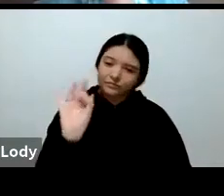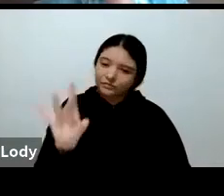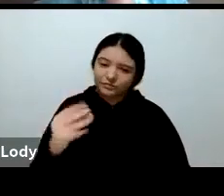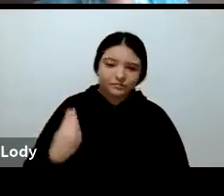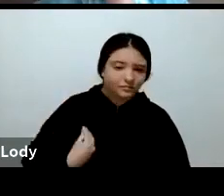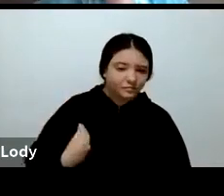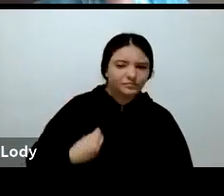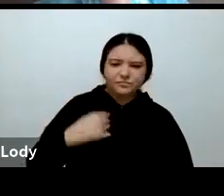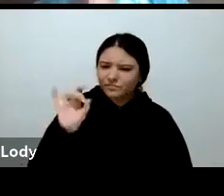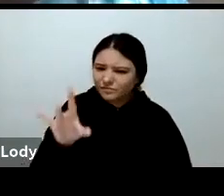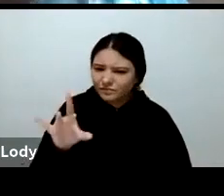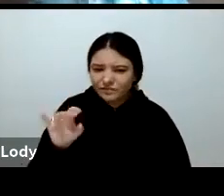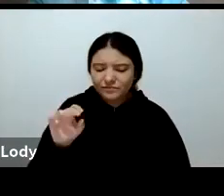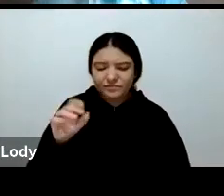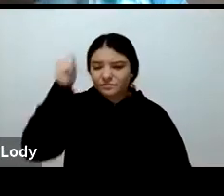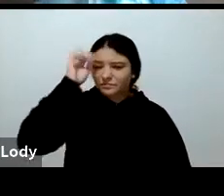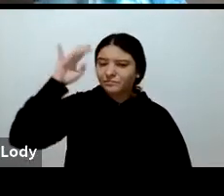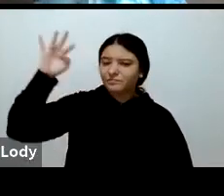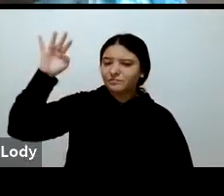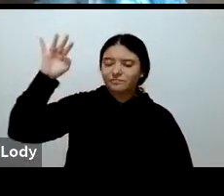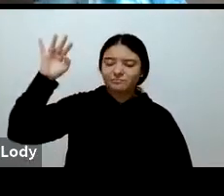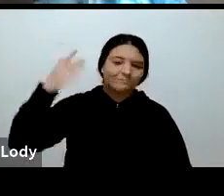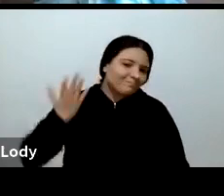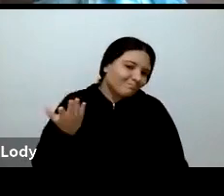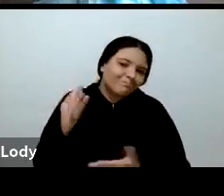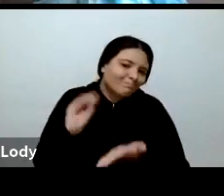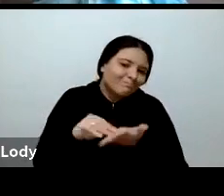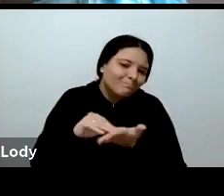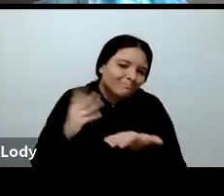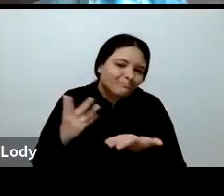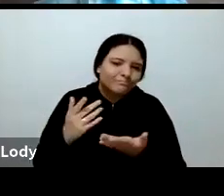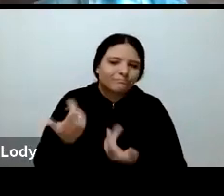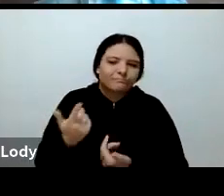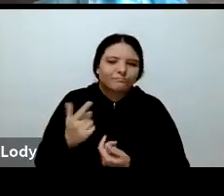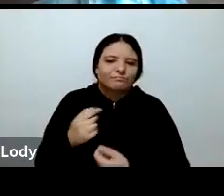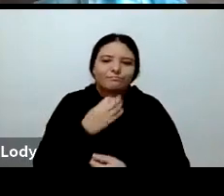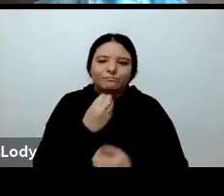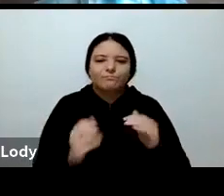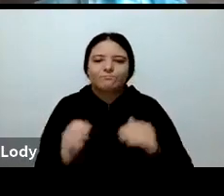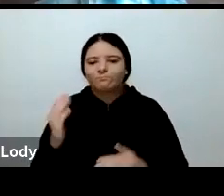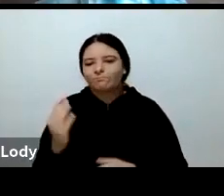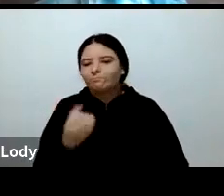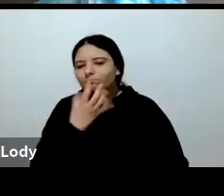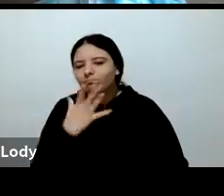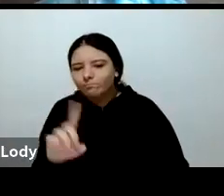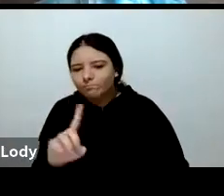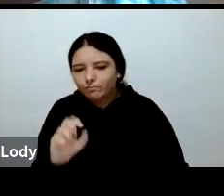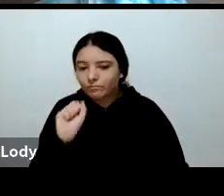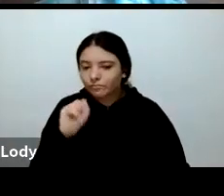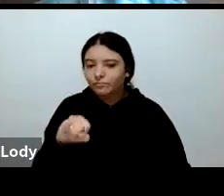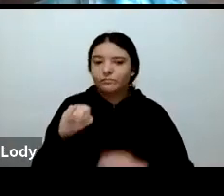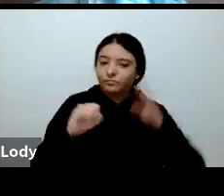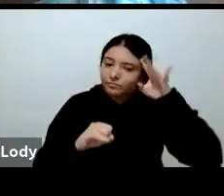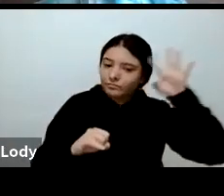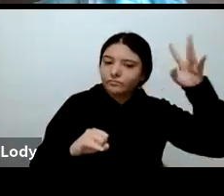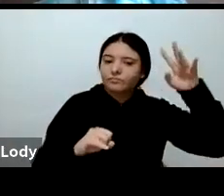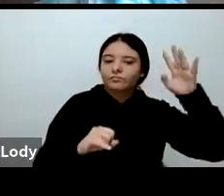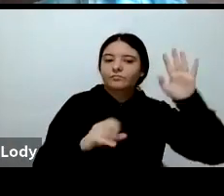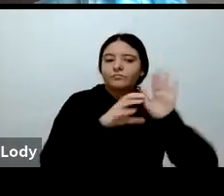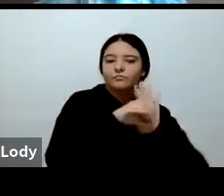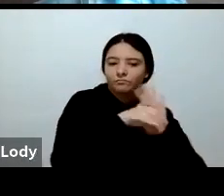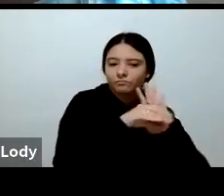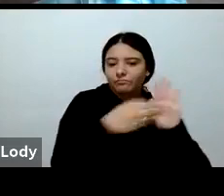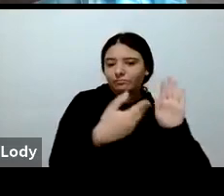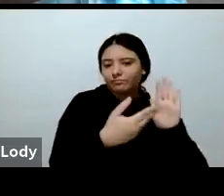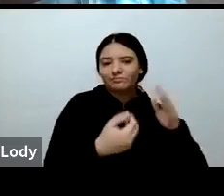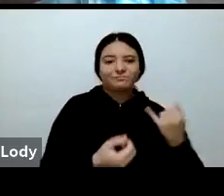reflexão, ela é insuficiente, né? Mas também a abstração teórica, a conceptualização, né,